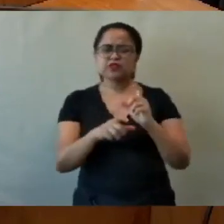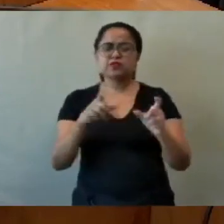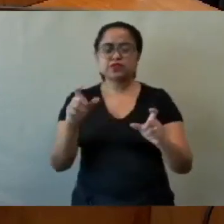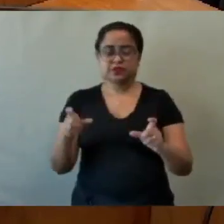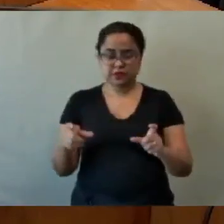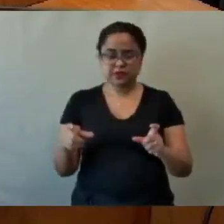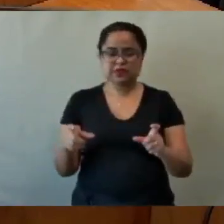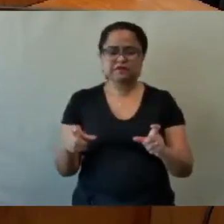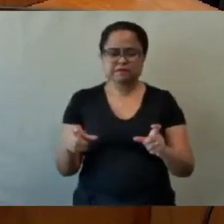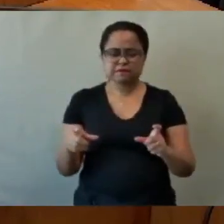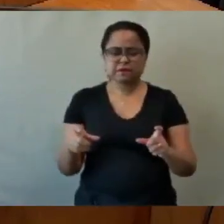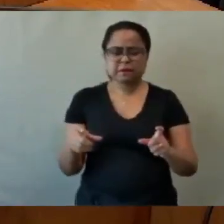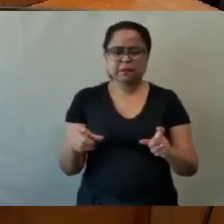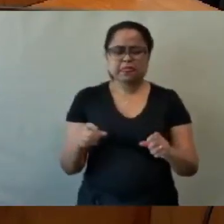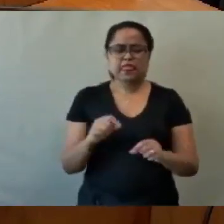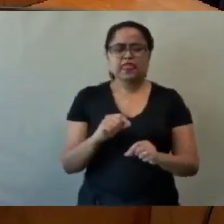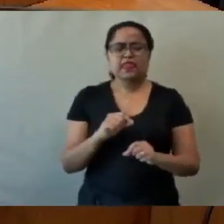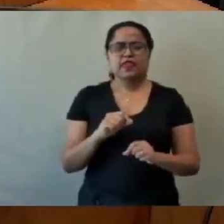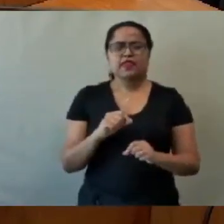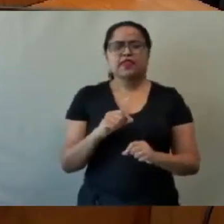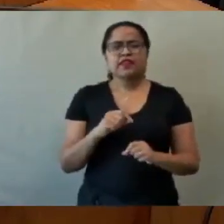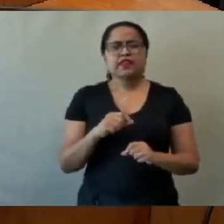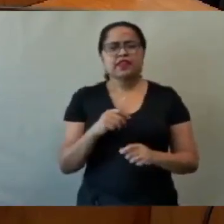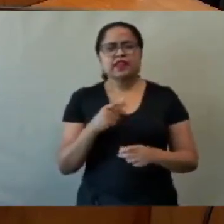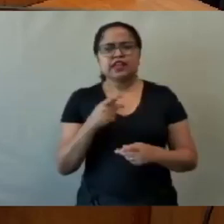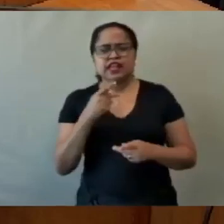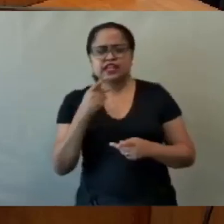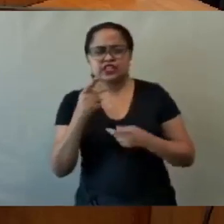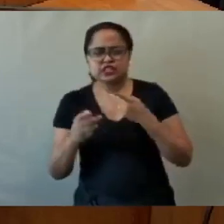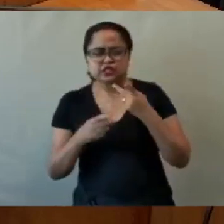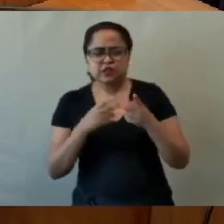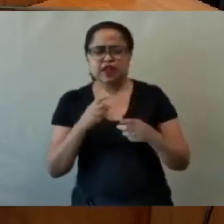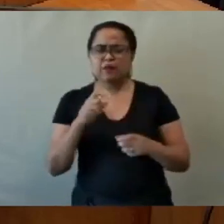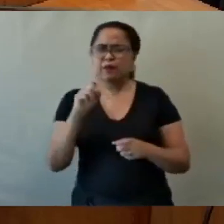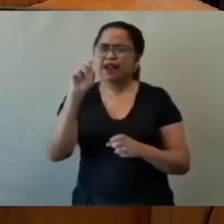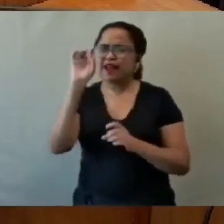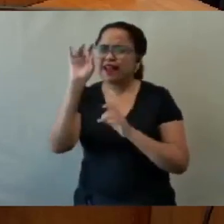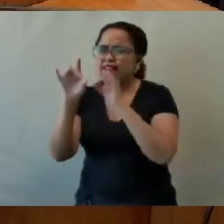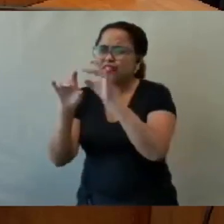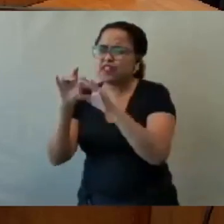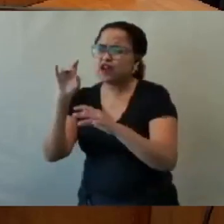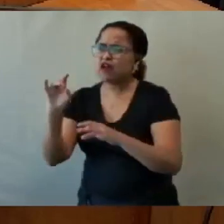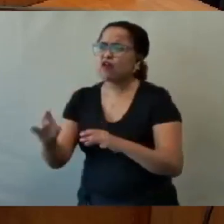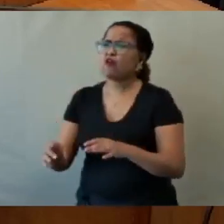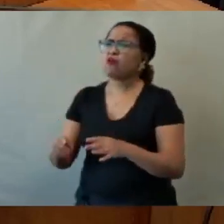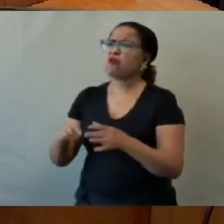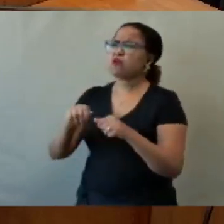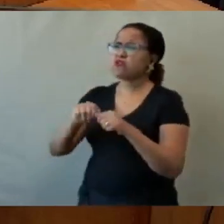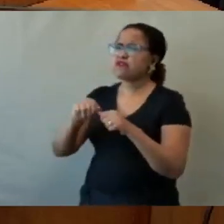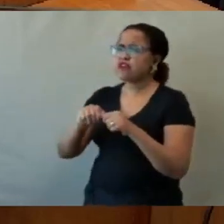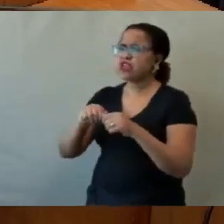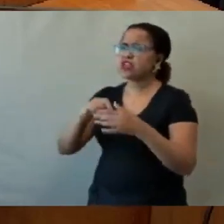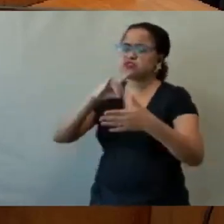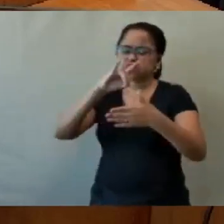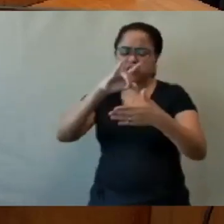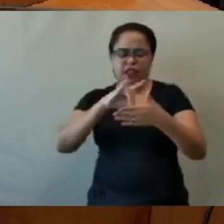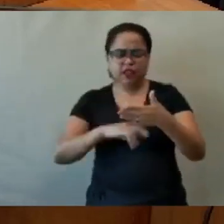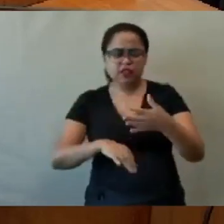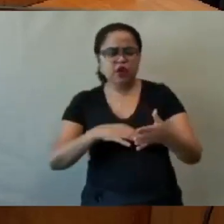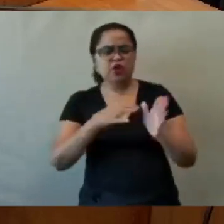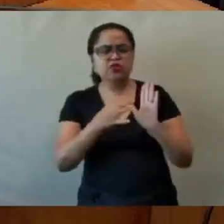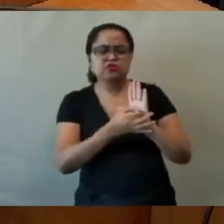manicômios. E dizer também, agradecer a cada um que fez os relatórios, os pareceres, porque foi um